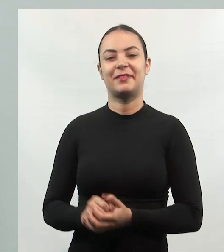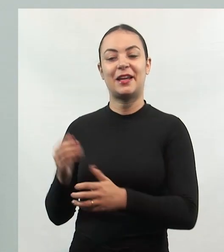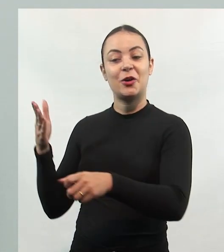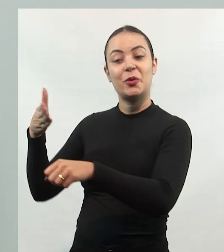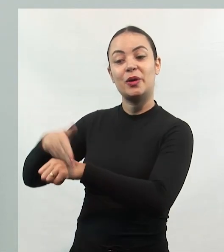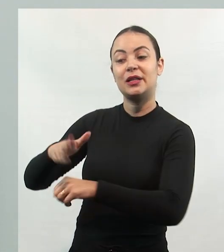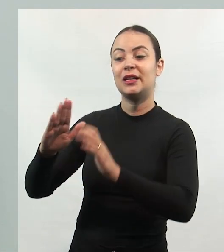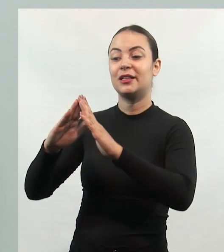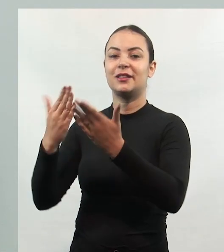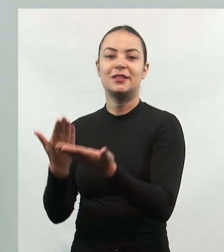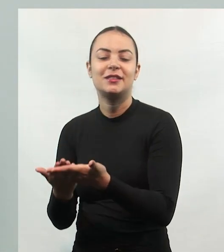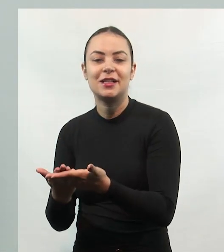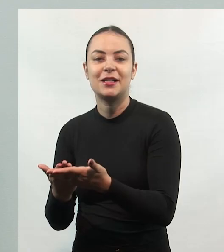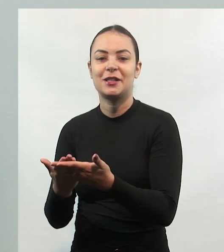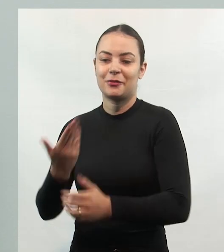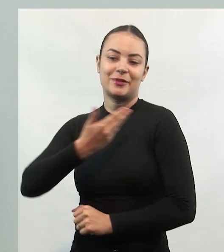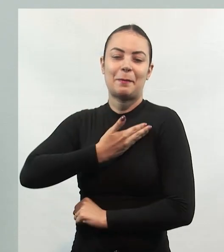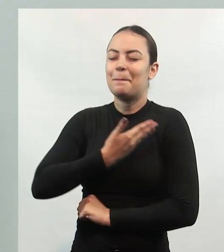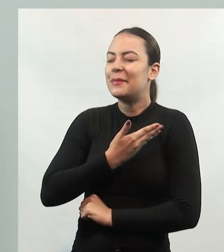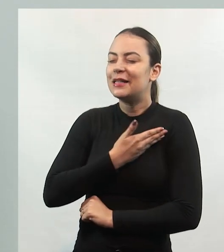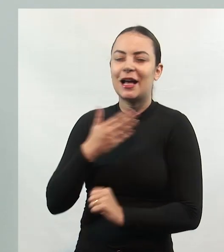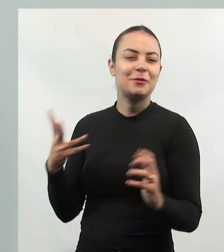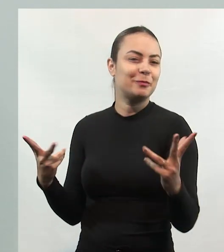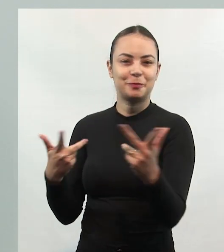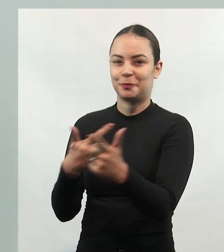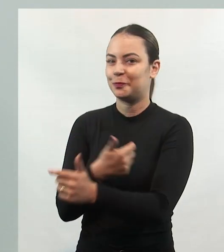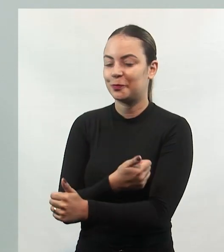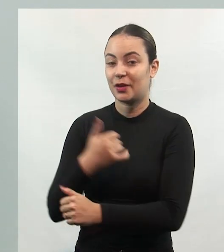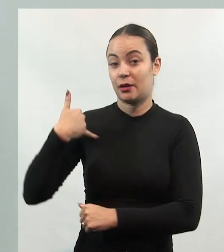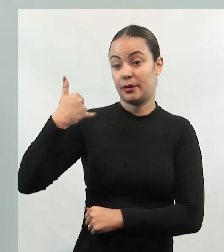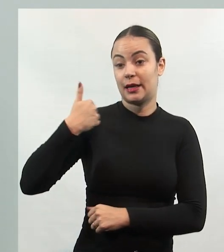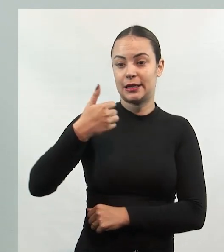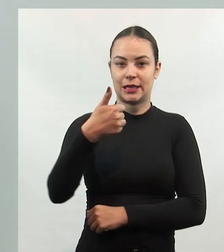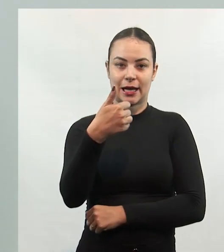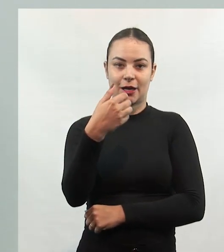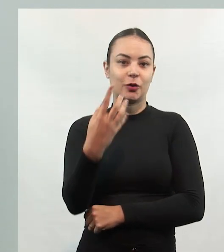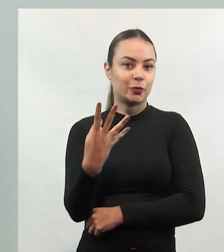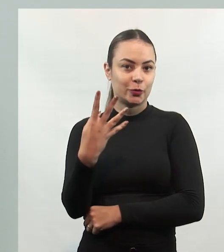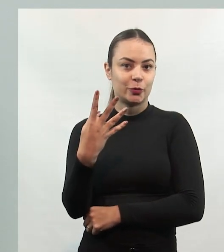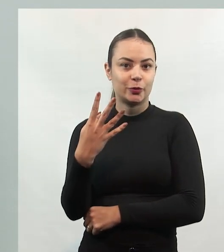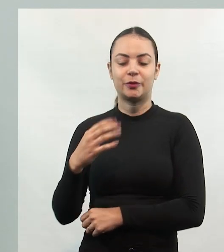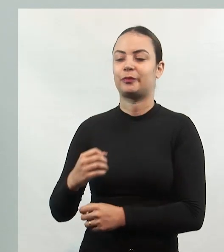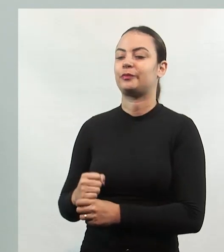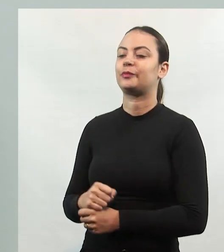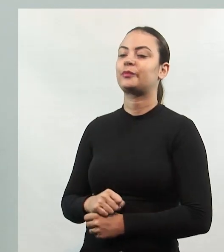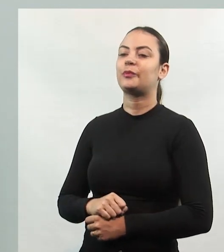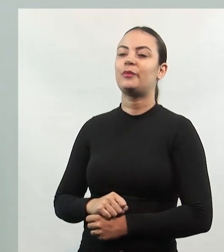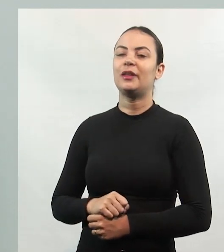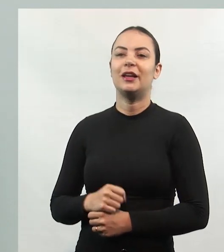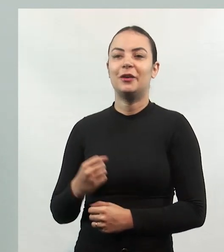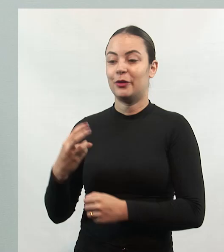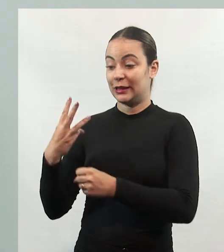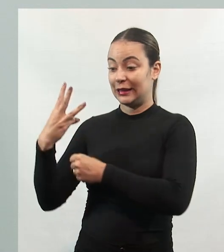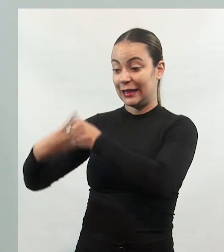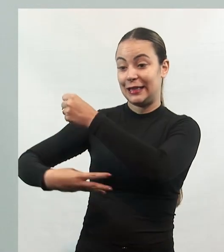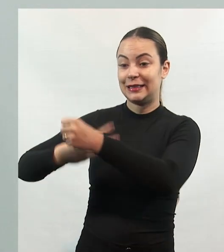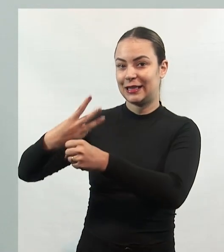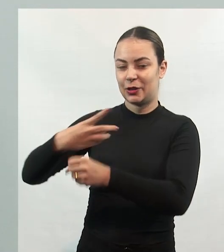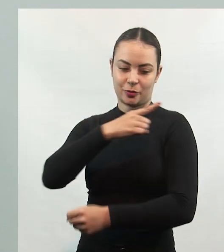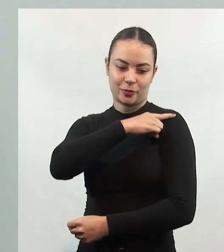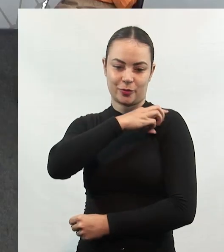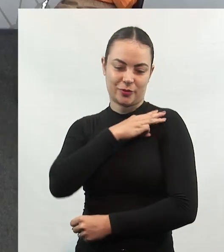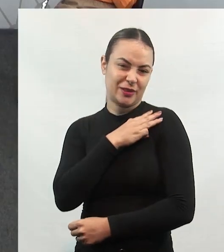foi assim 3 anos de muita alegria, de amizades, que eu carrego até hoje na minha vida.